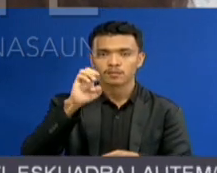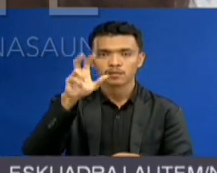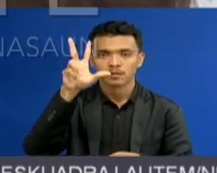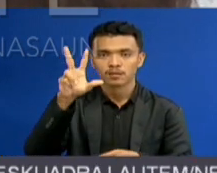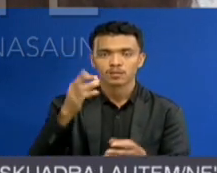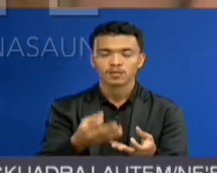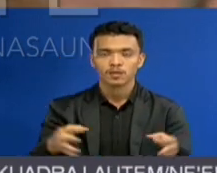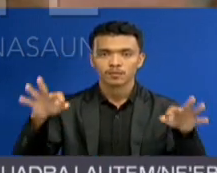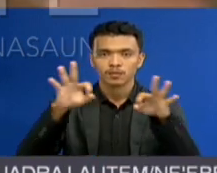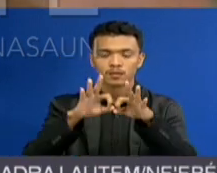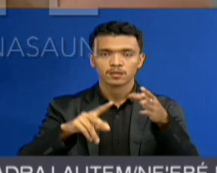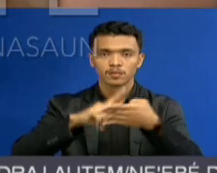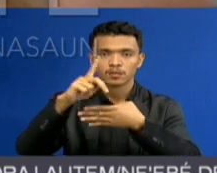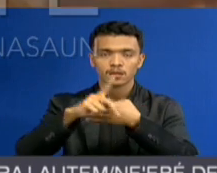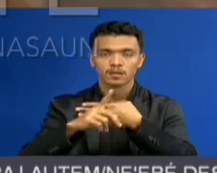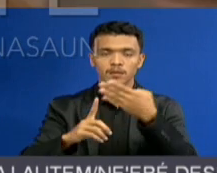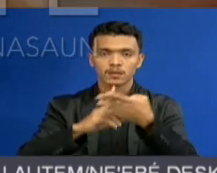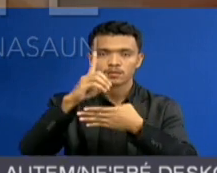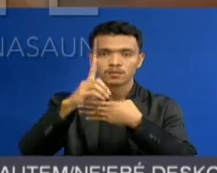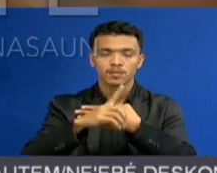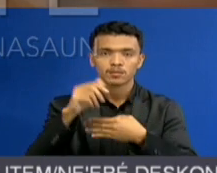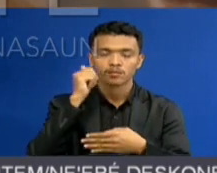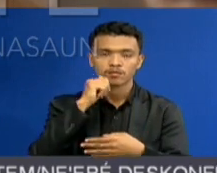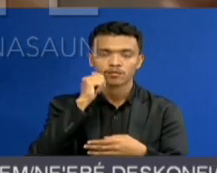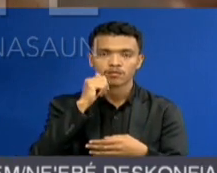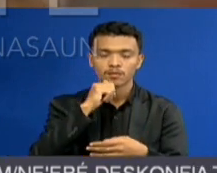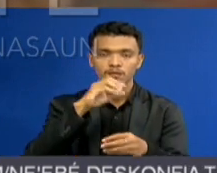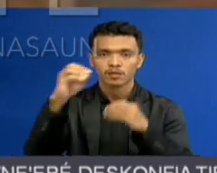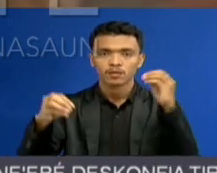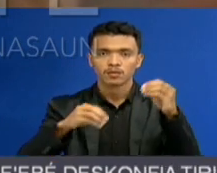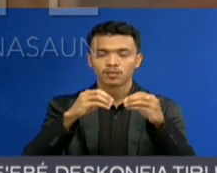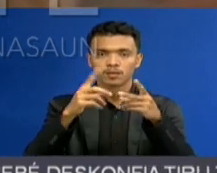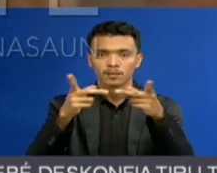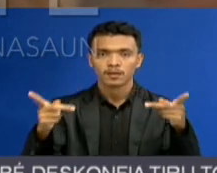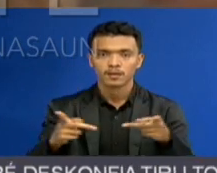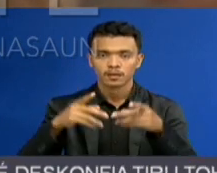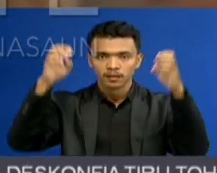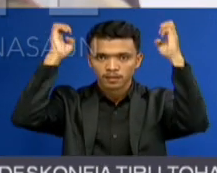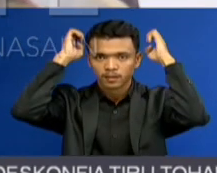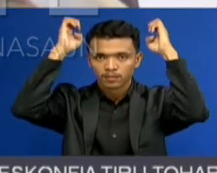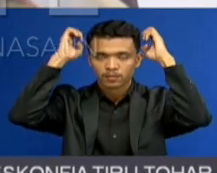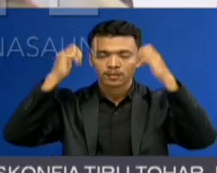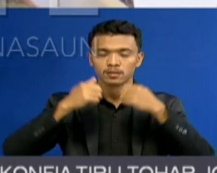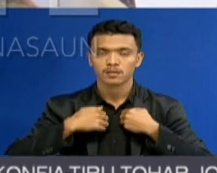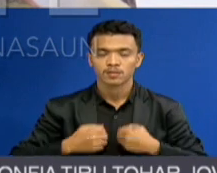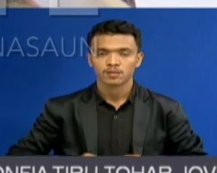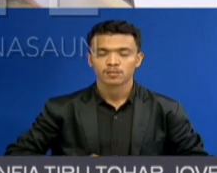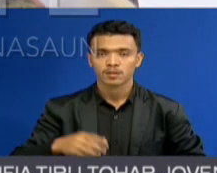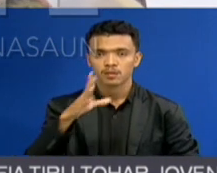Mos prioritiza programa ba desenvolvimento feto rural com a área educação saúde no